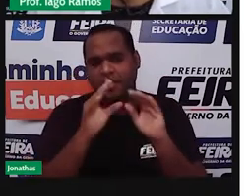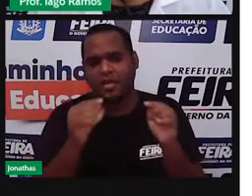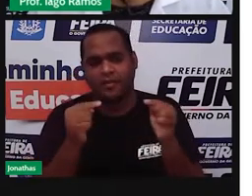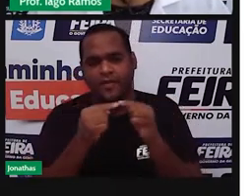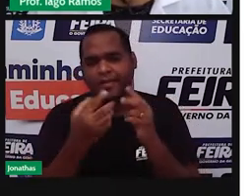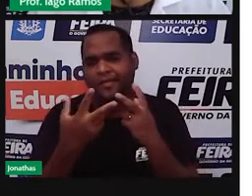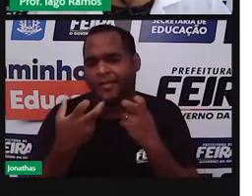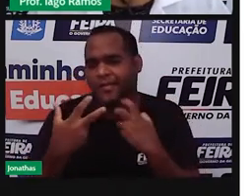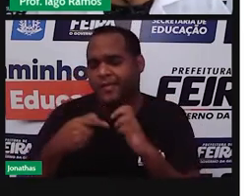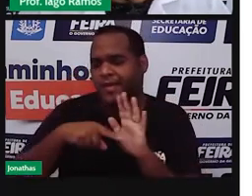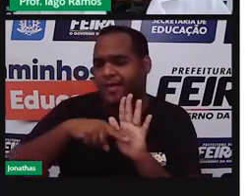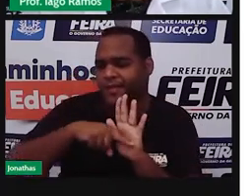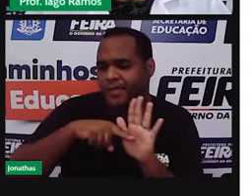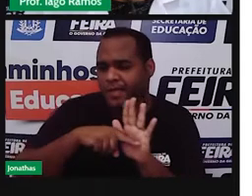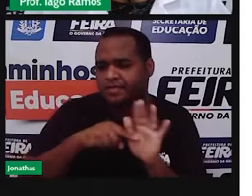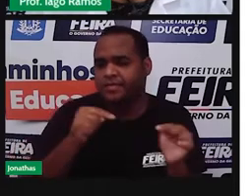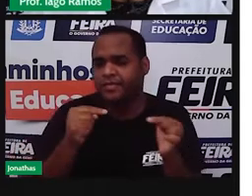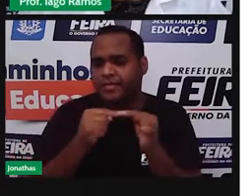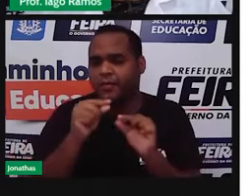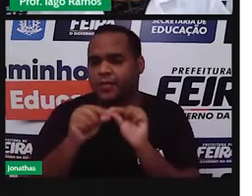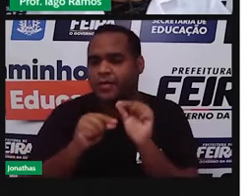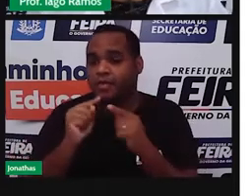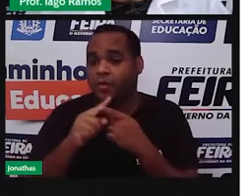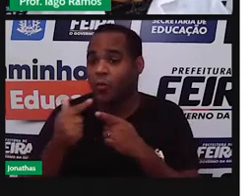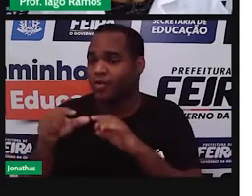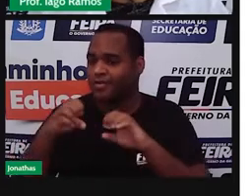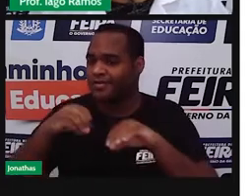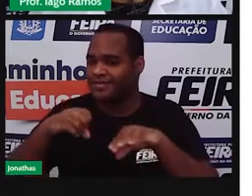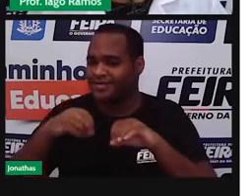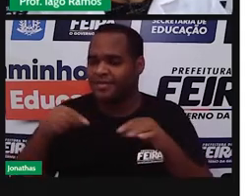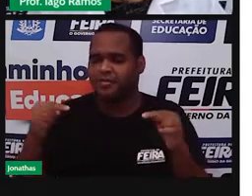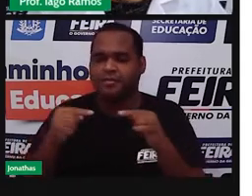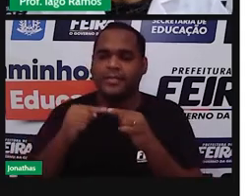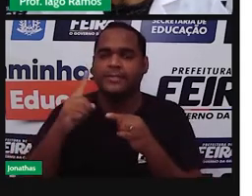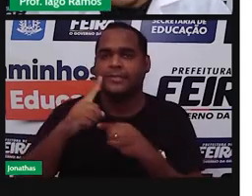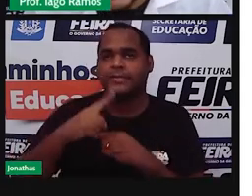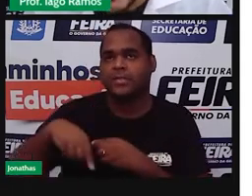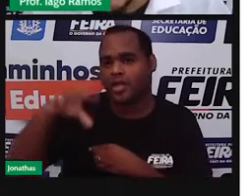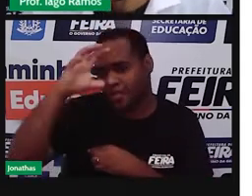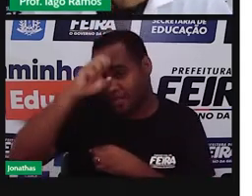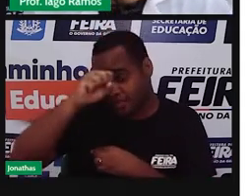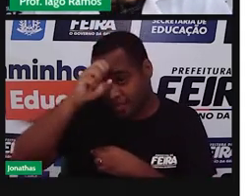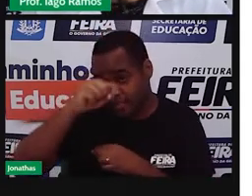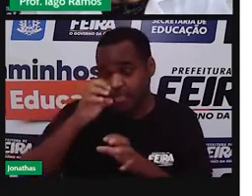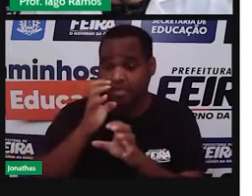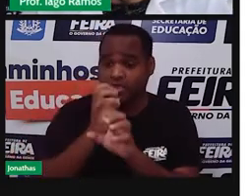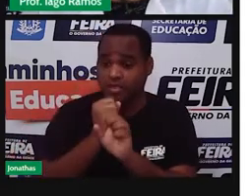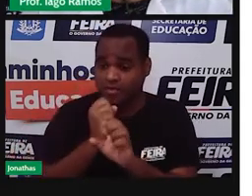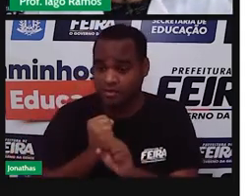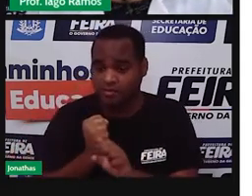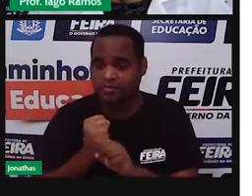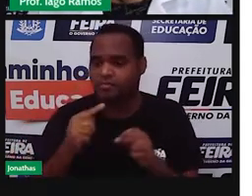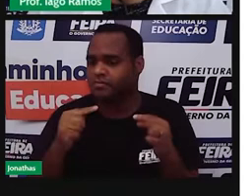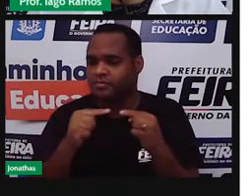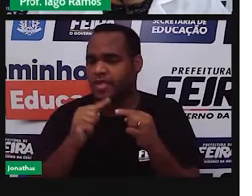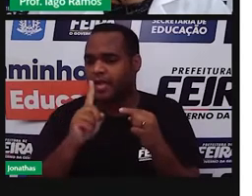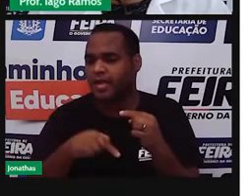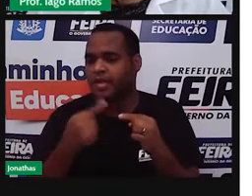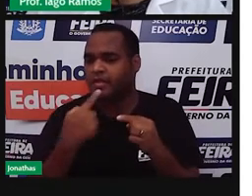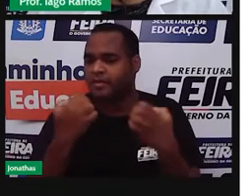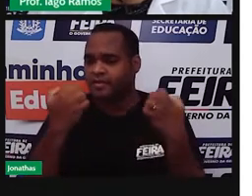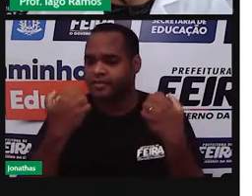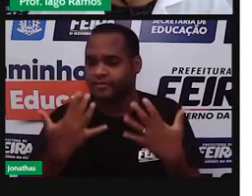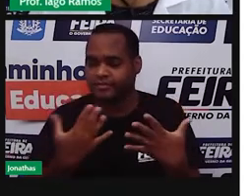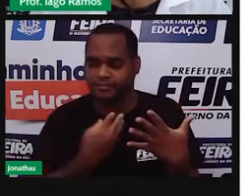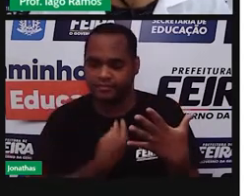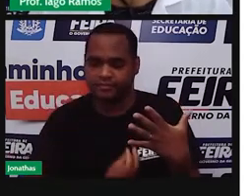bacanas em relação aos números inteiros. E nessa aula a gente vai aprender a começar a fazer contas a partir da famosa continha